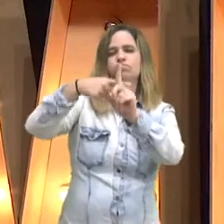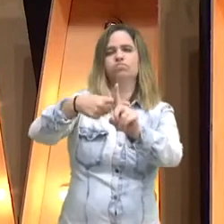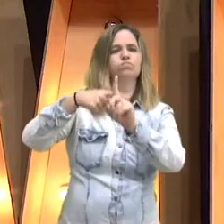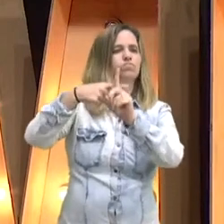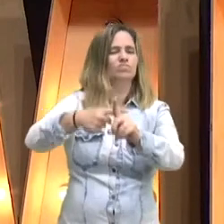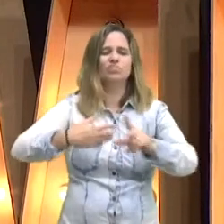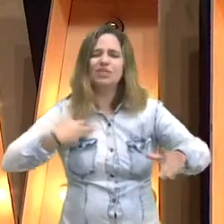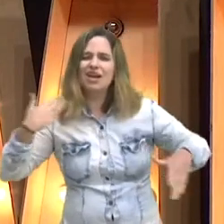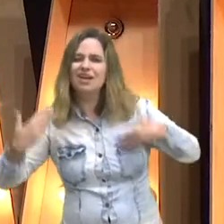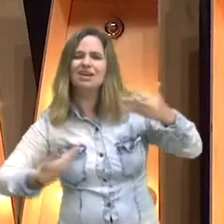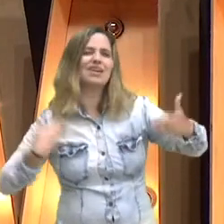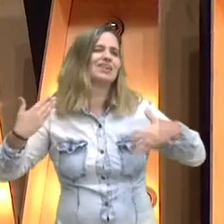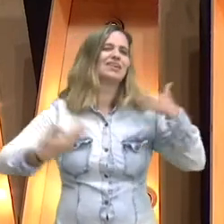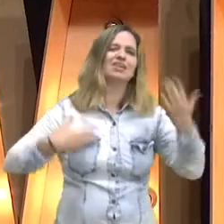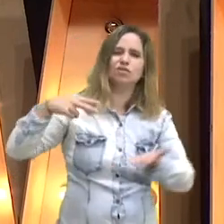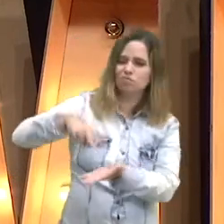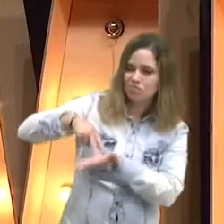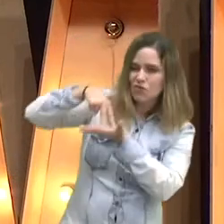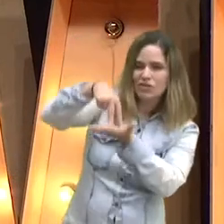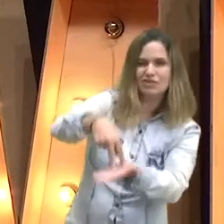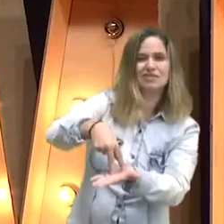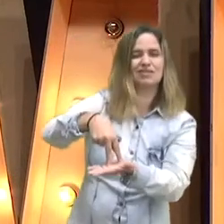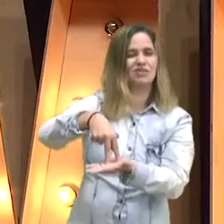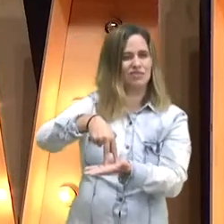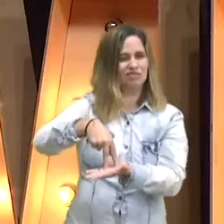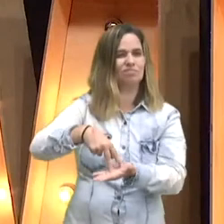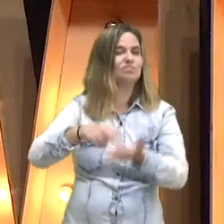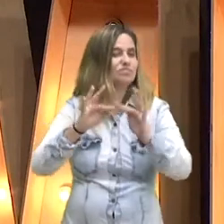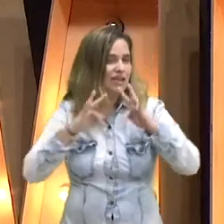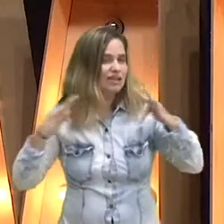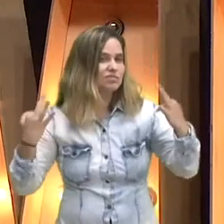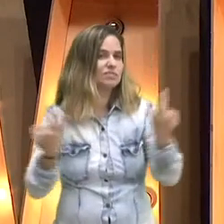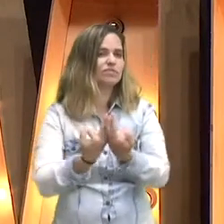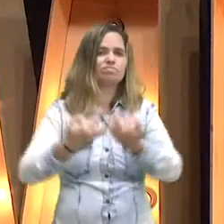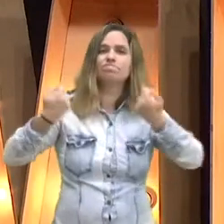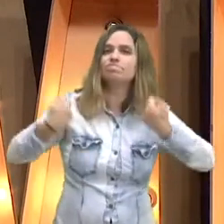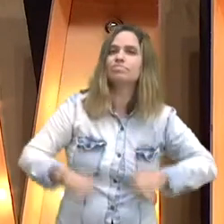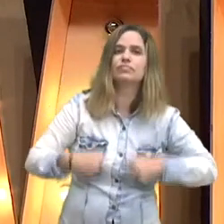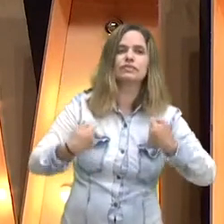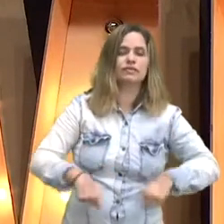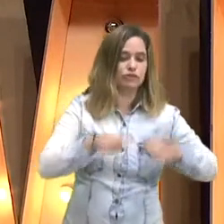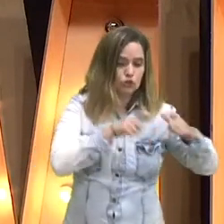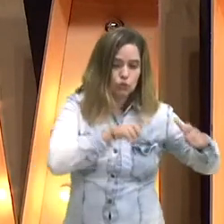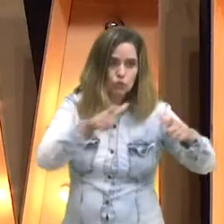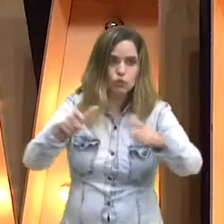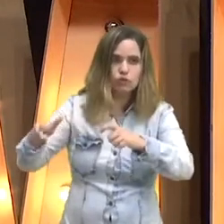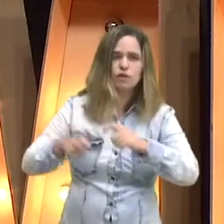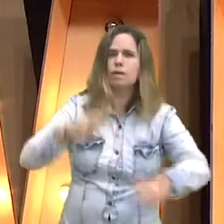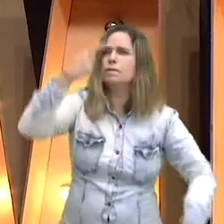de fortalecimento. A família precisa ser um lugar de